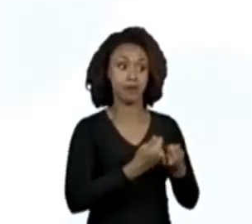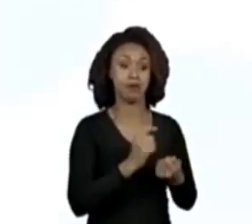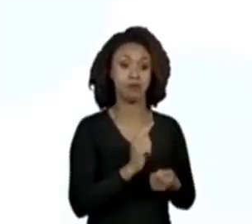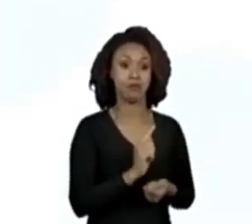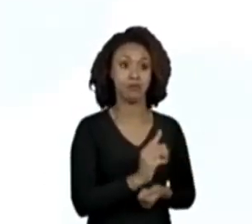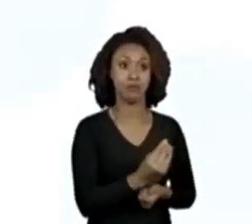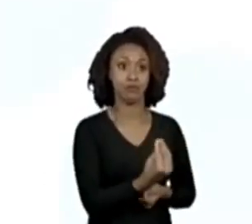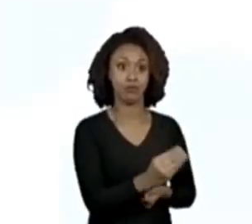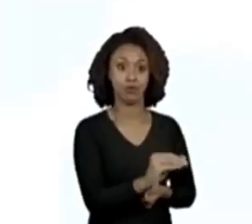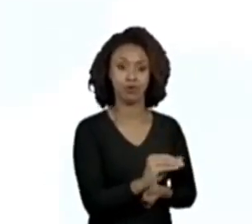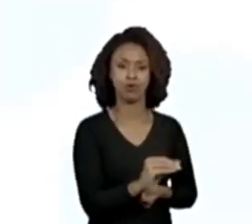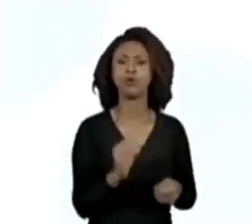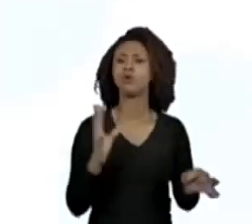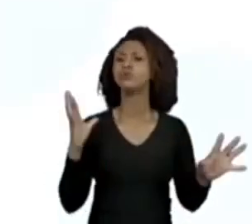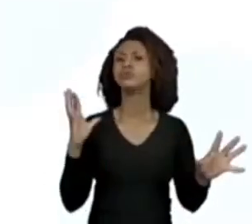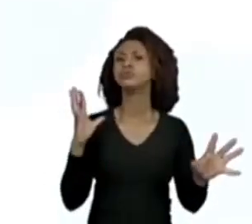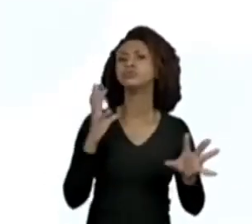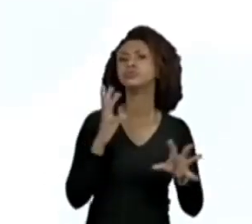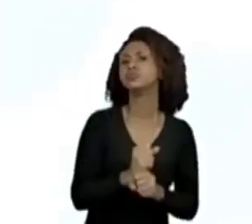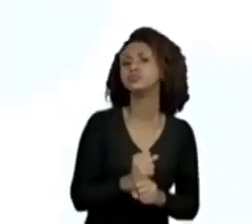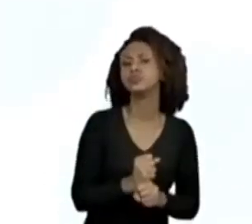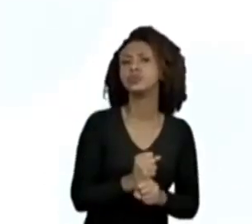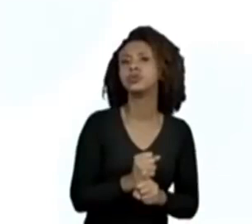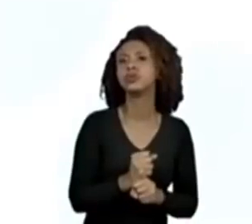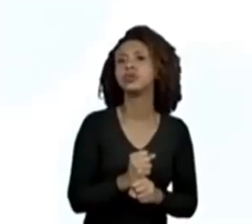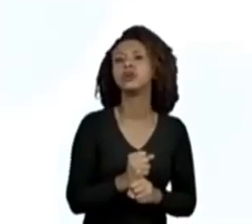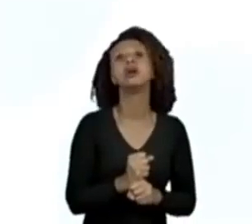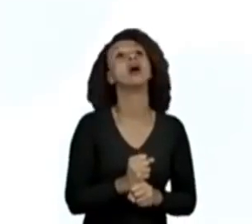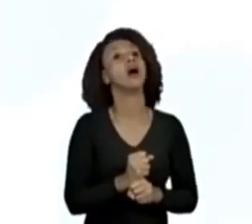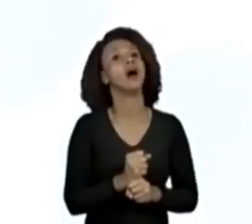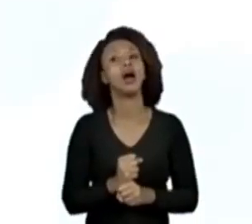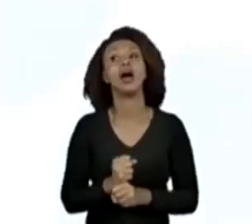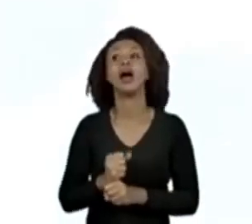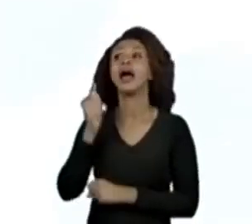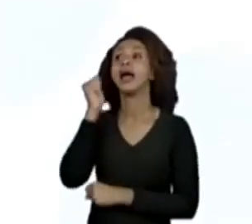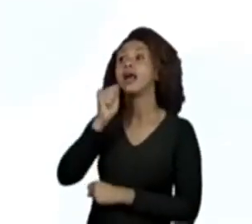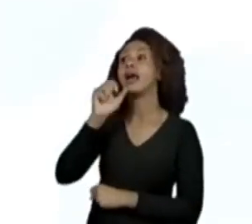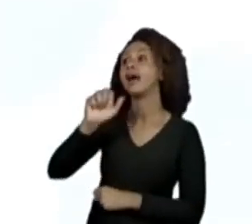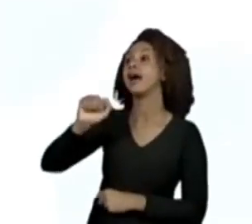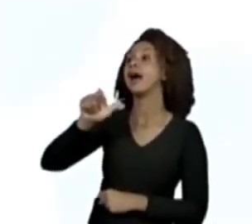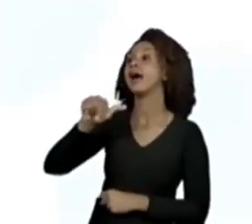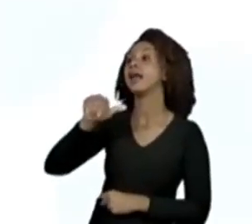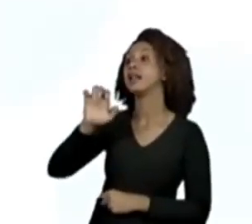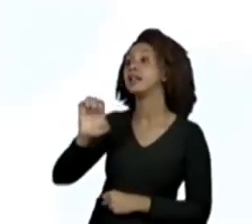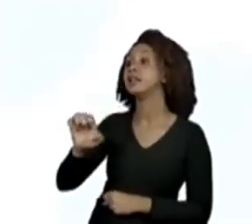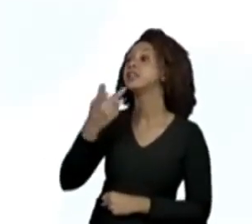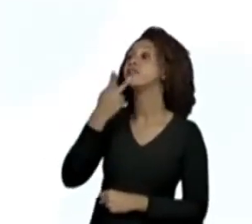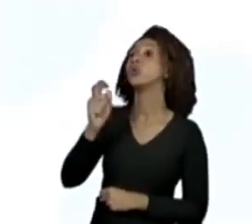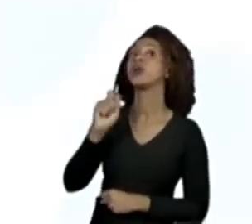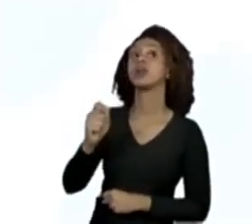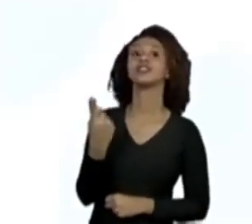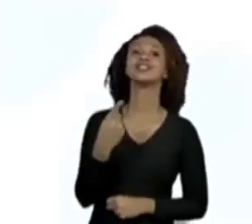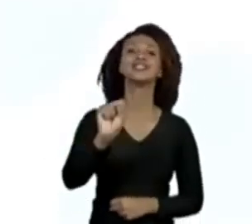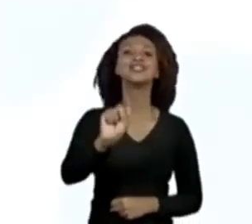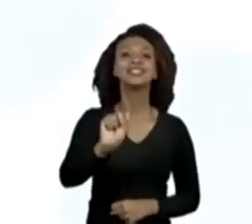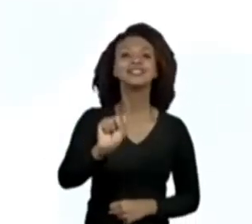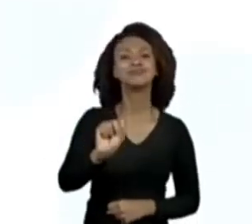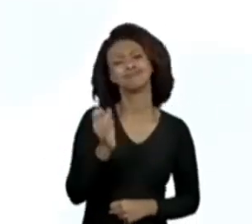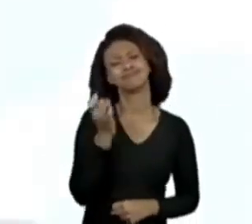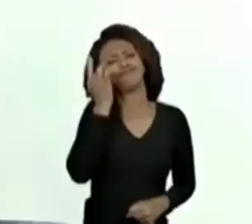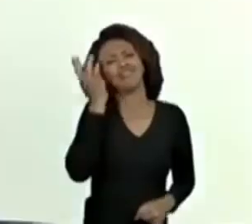vou ter no total, professora Fran? A Alicia disse 18. 18 pães.